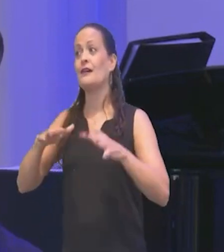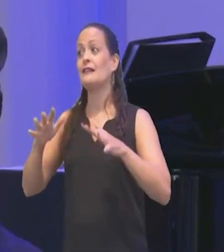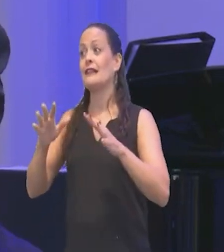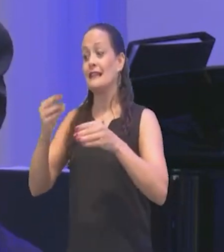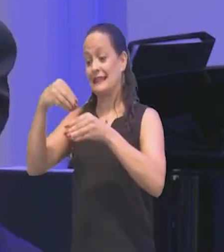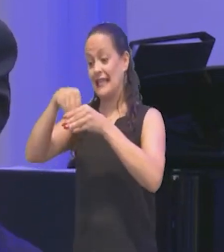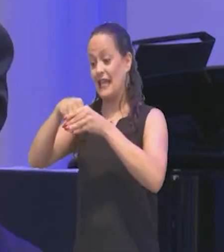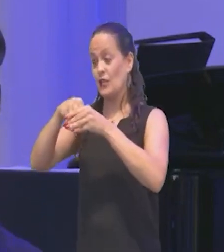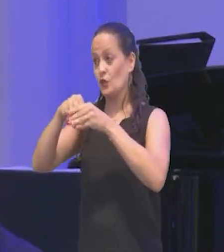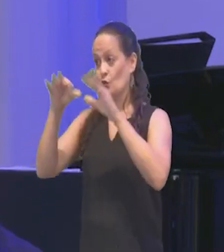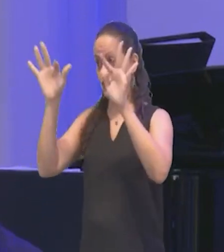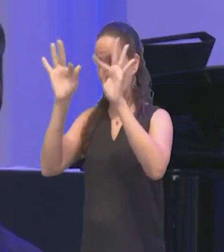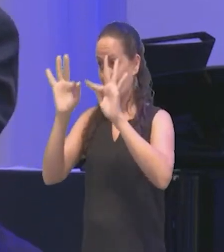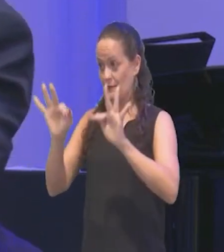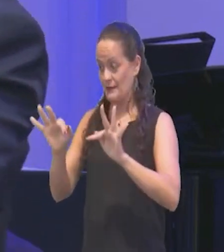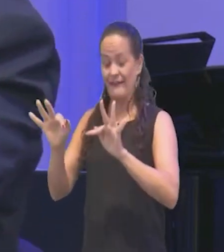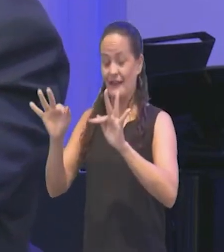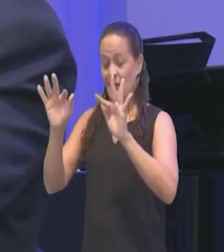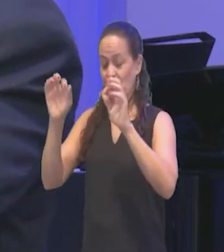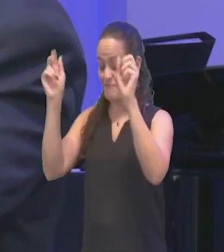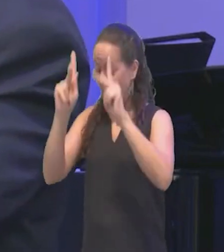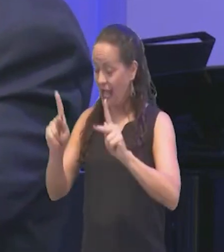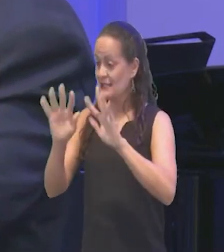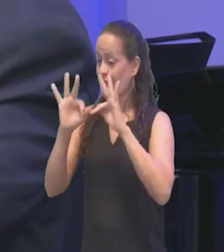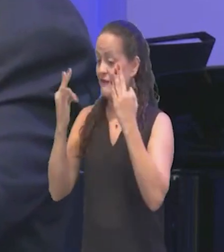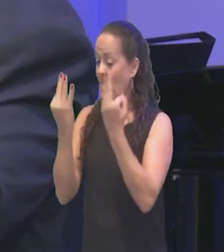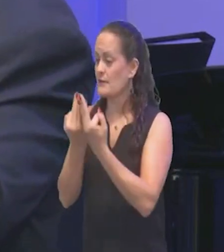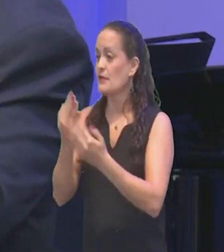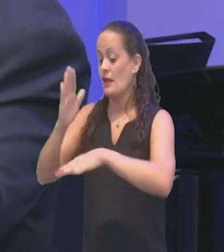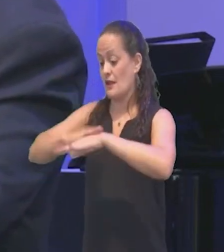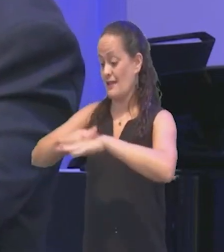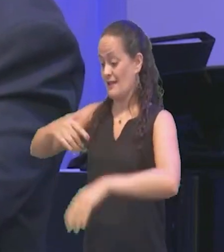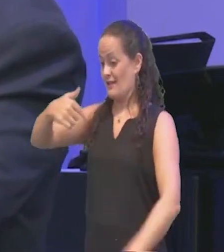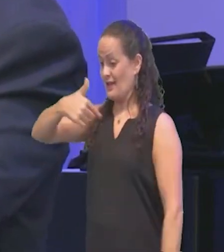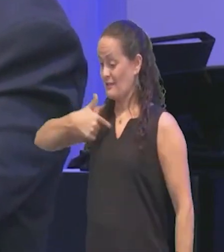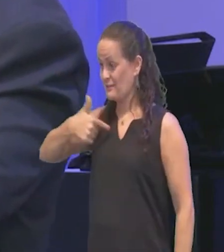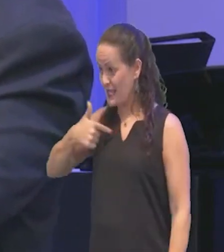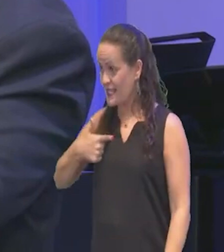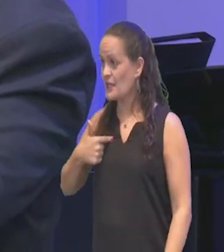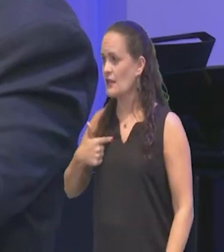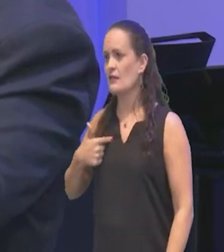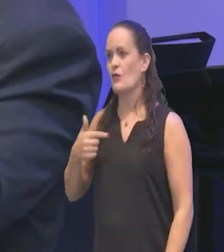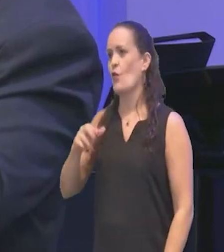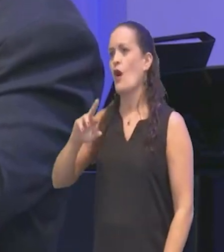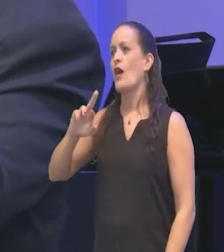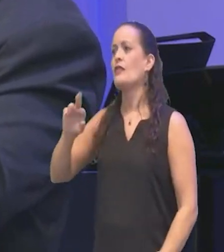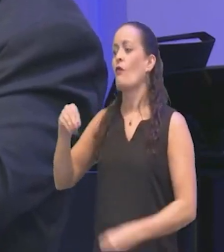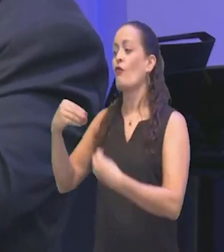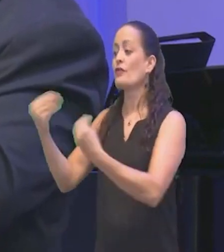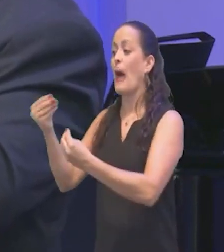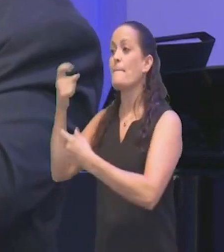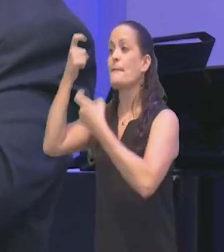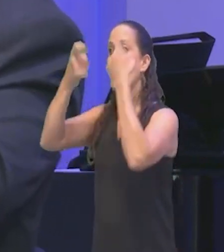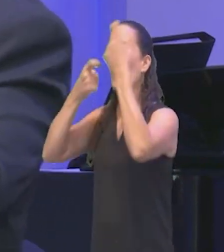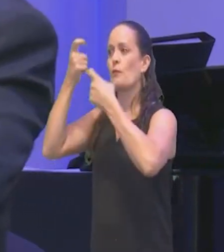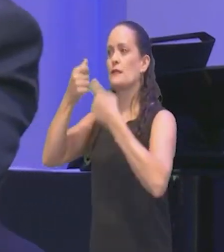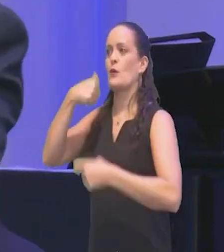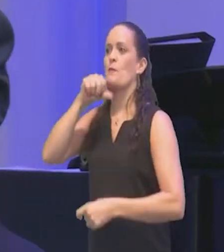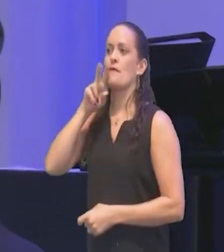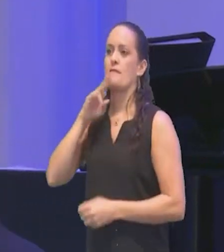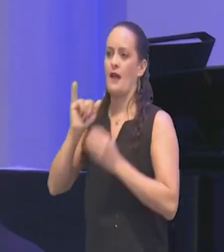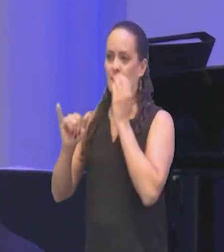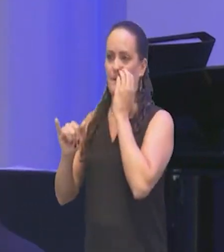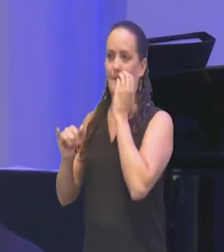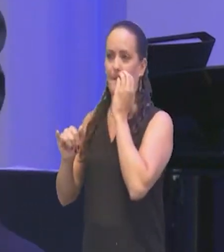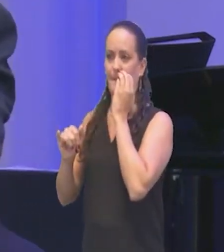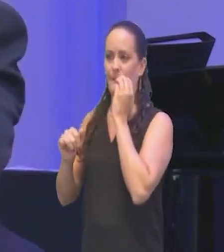dentro do lar, harmonia dentro do lar. Se depender de mim, eu não deixarei meus pais preocupados.